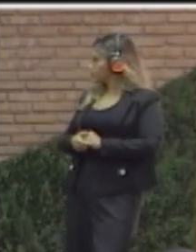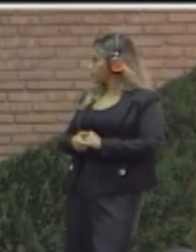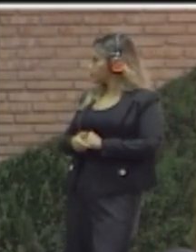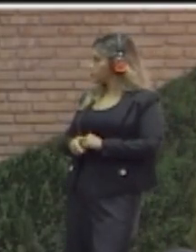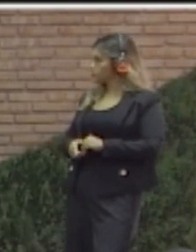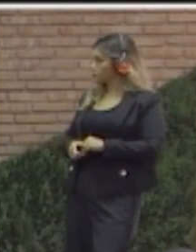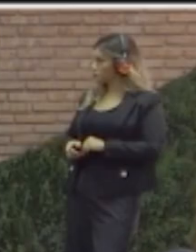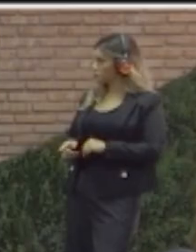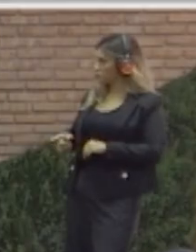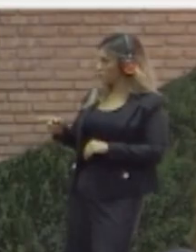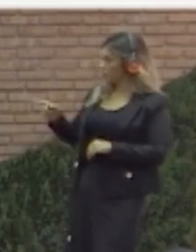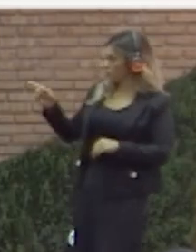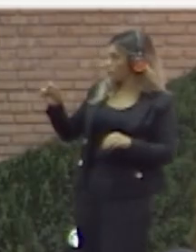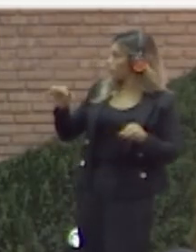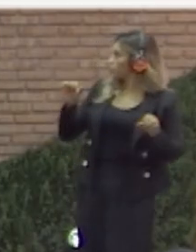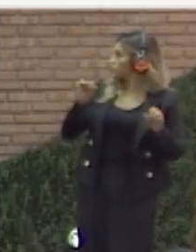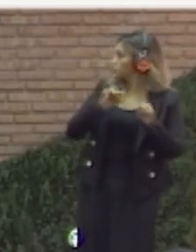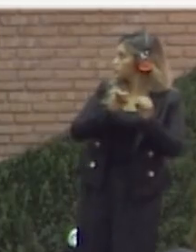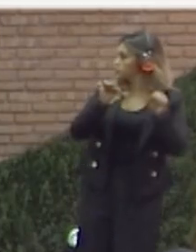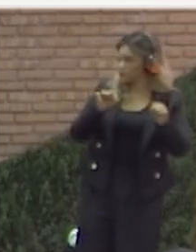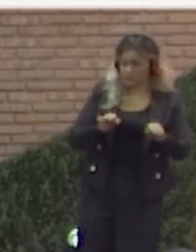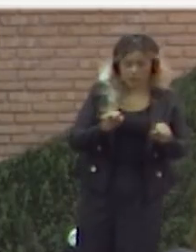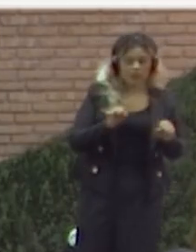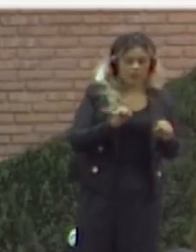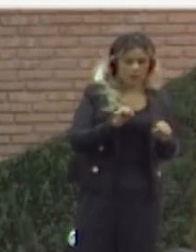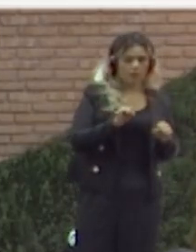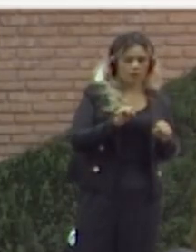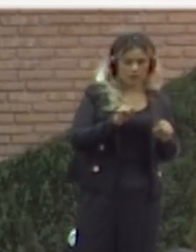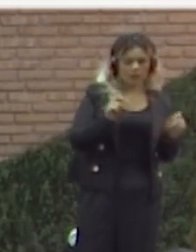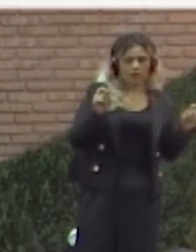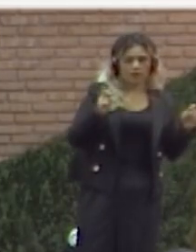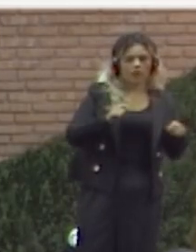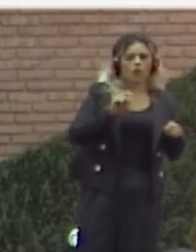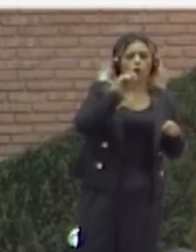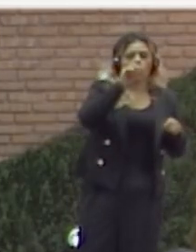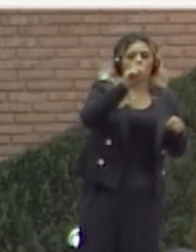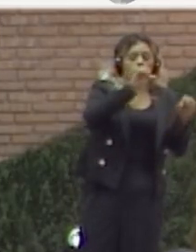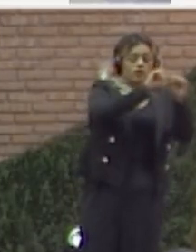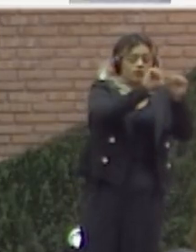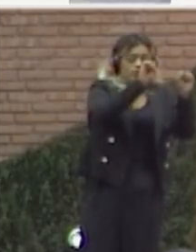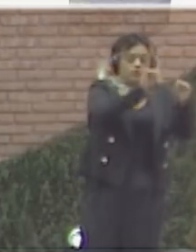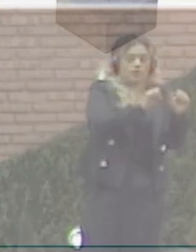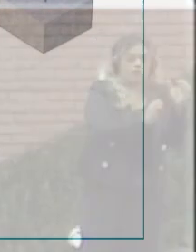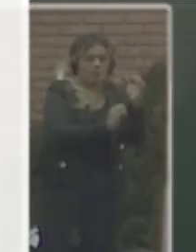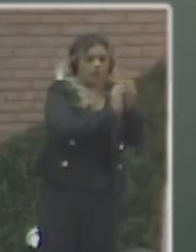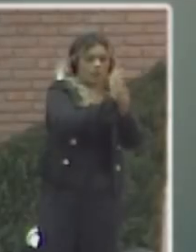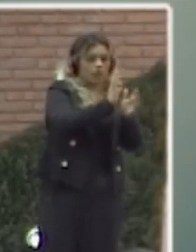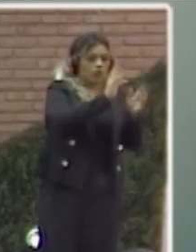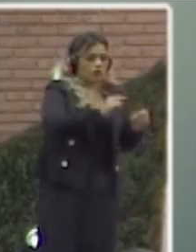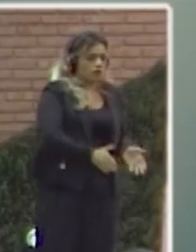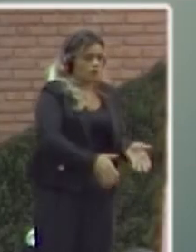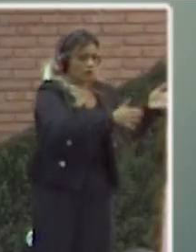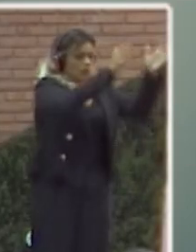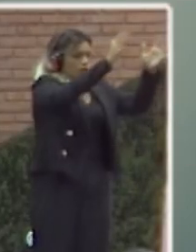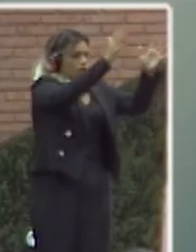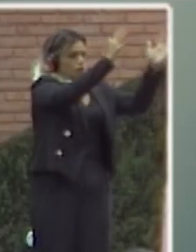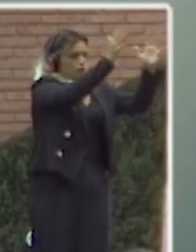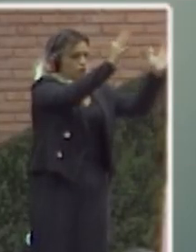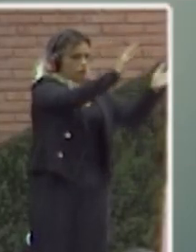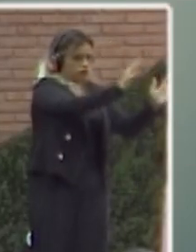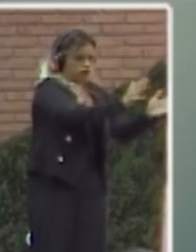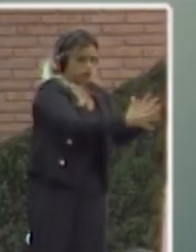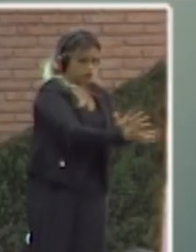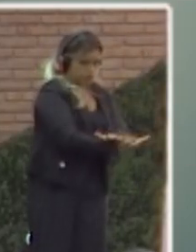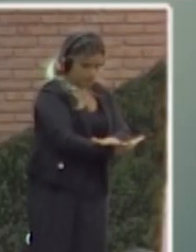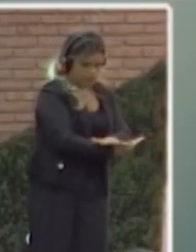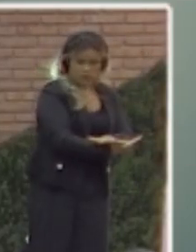esse sistema, ele permite exatamente isso. Ele é um sistema criado em que a estrutura, o